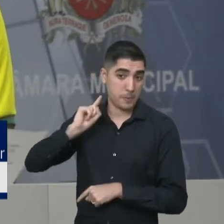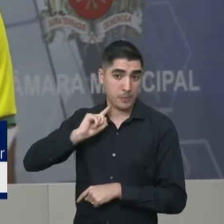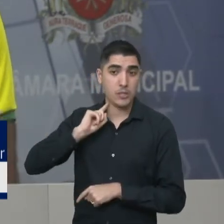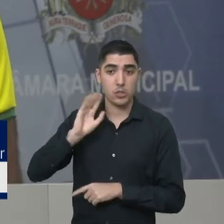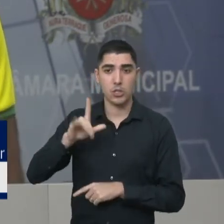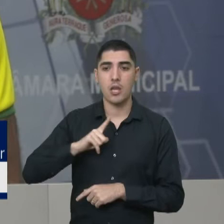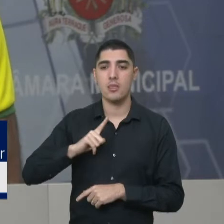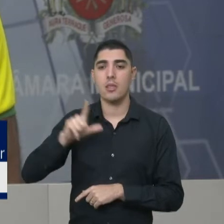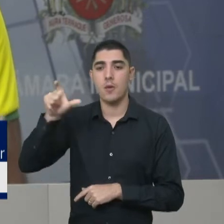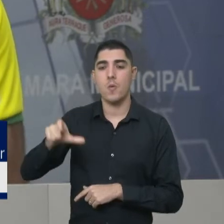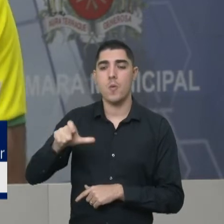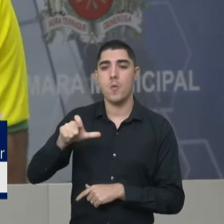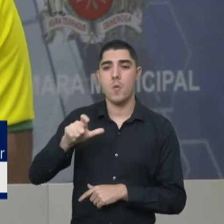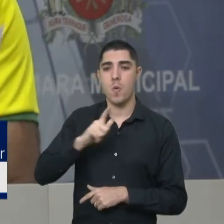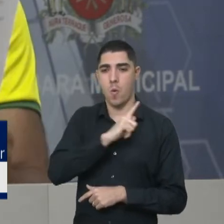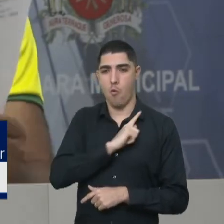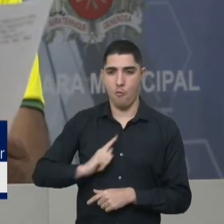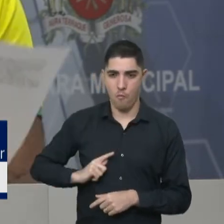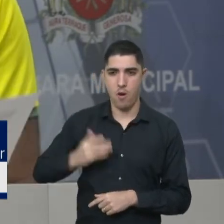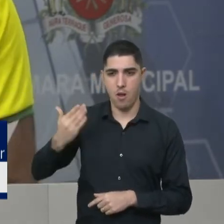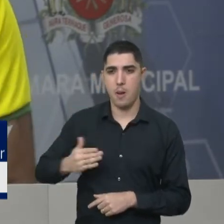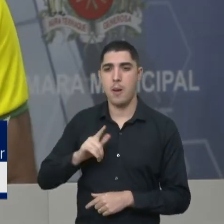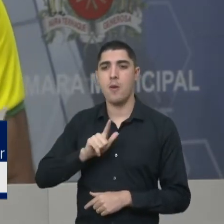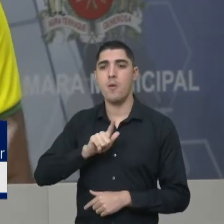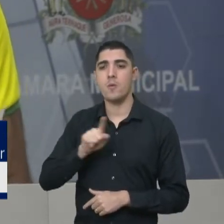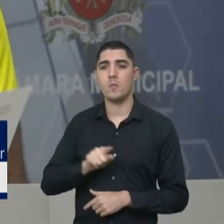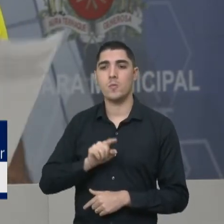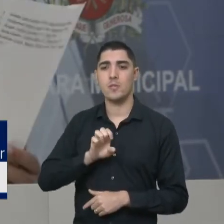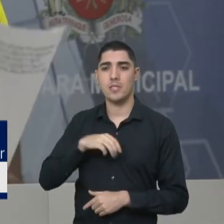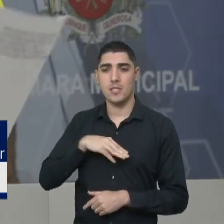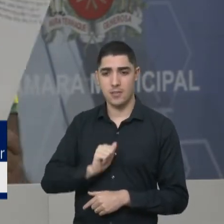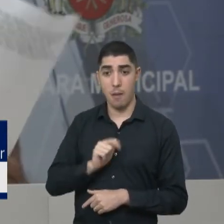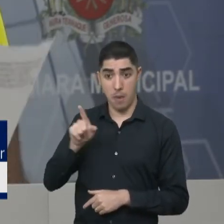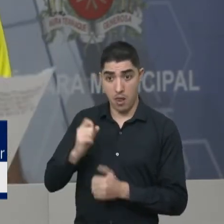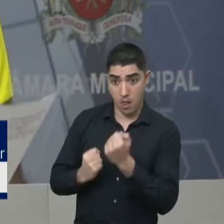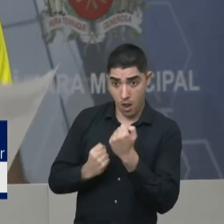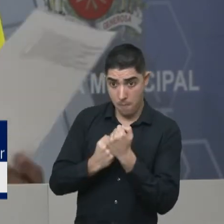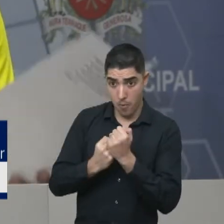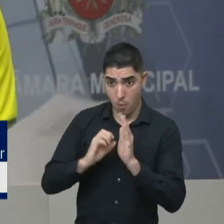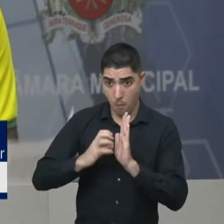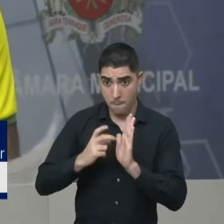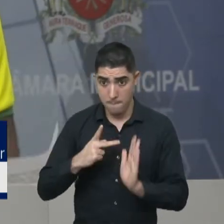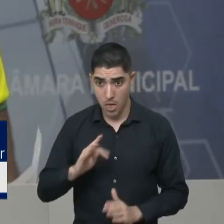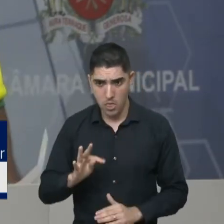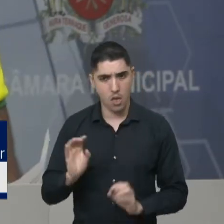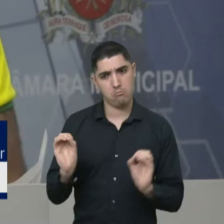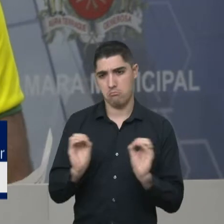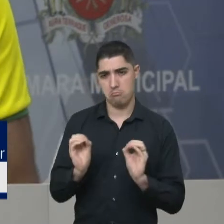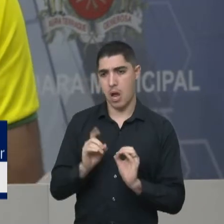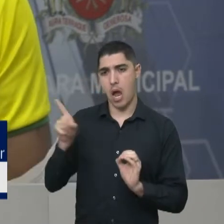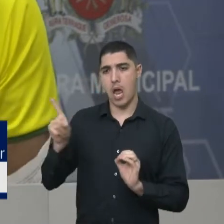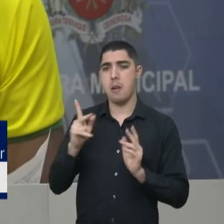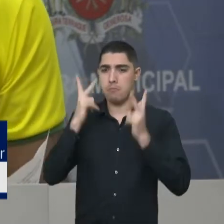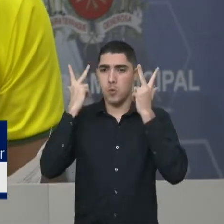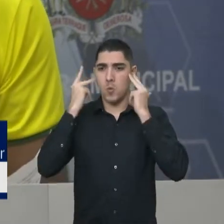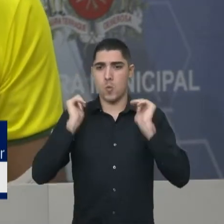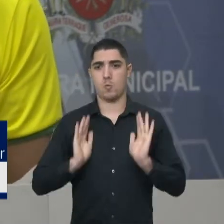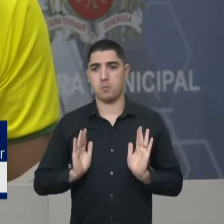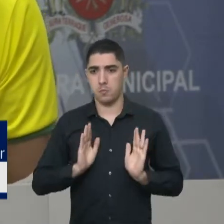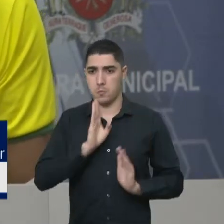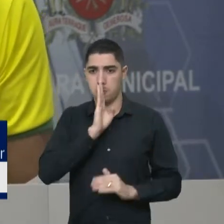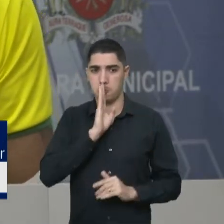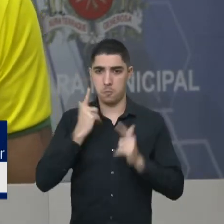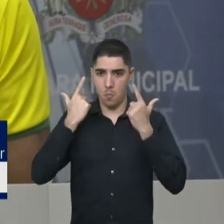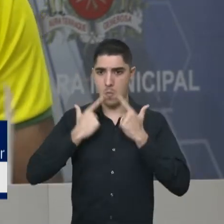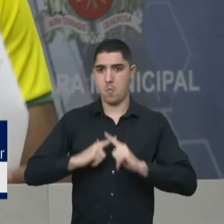não foi um governador que trabalhou para o PT, ele foi meio neutro, teve candidato a